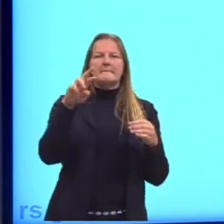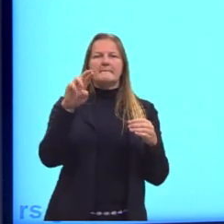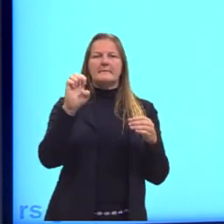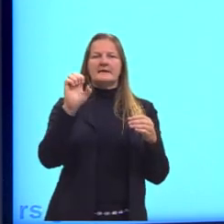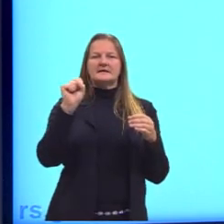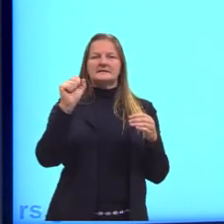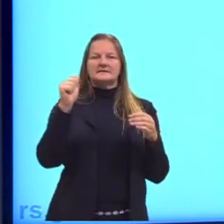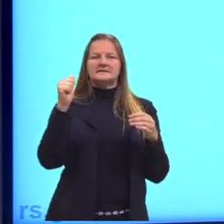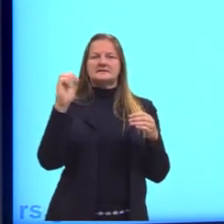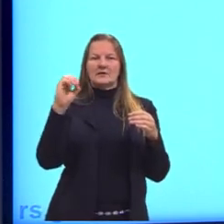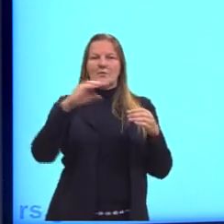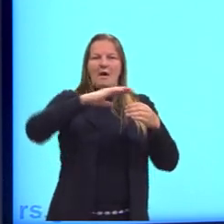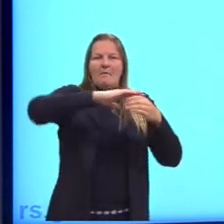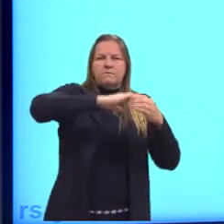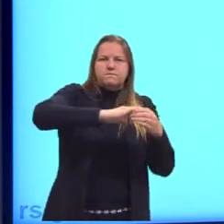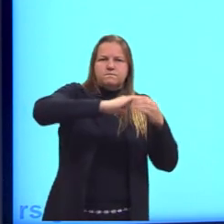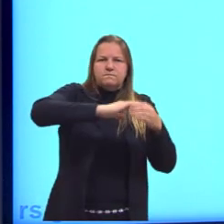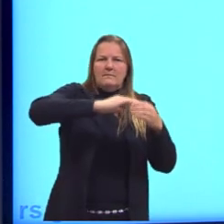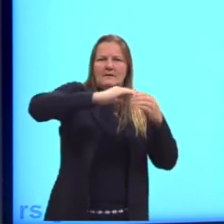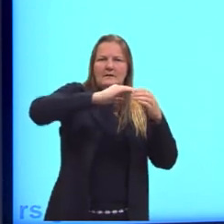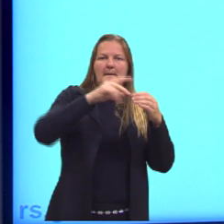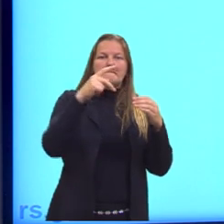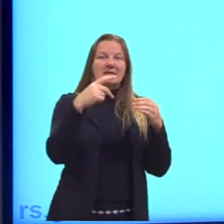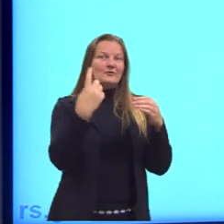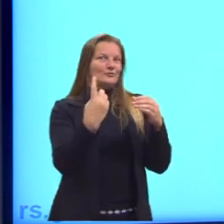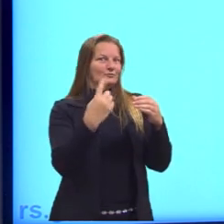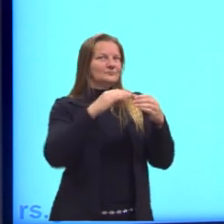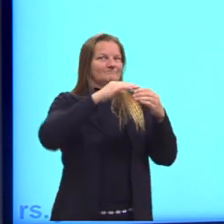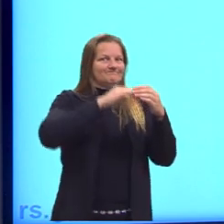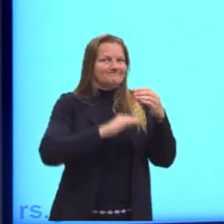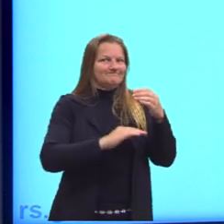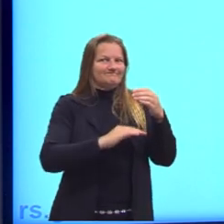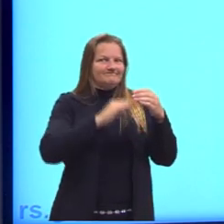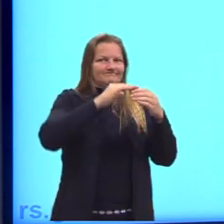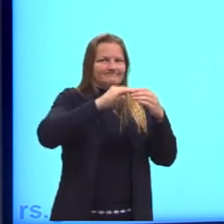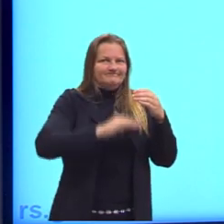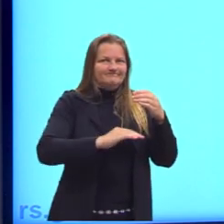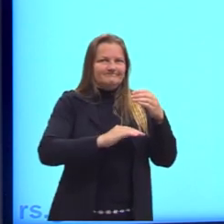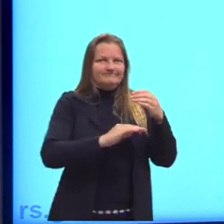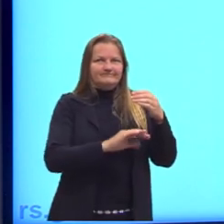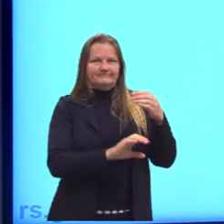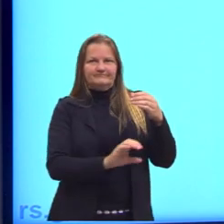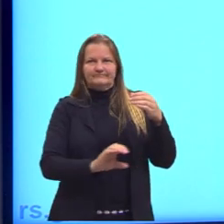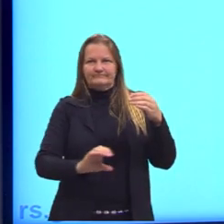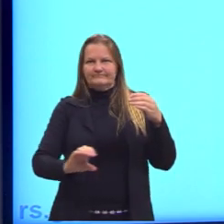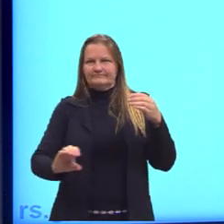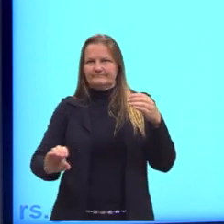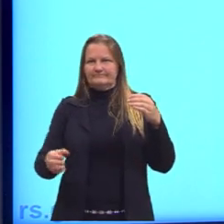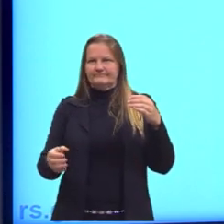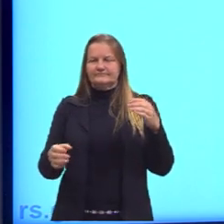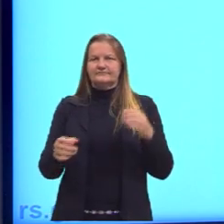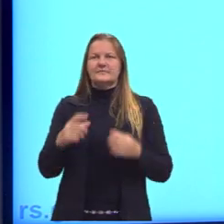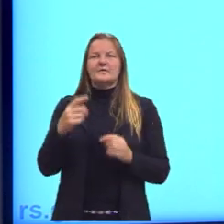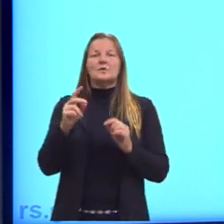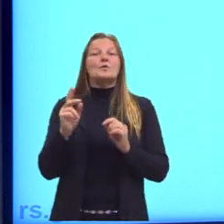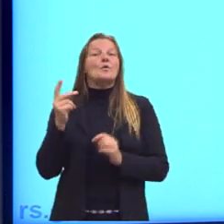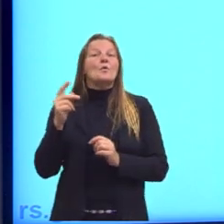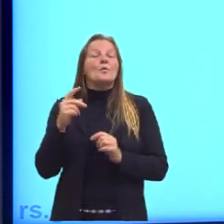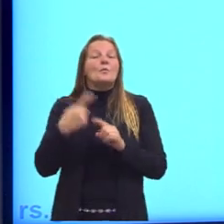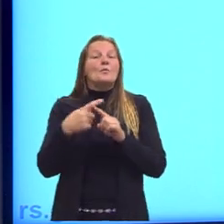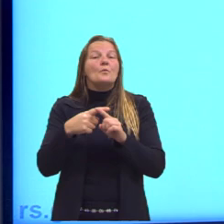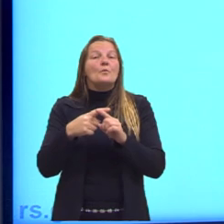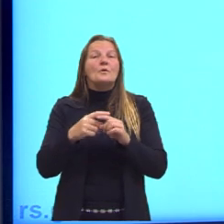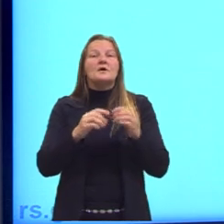certo a gente gera uma P1 aqui nesse líquido e essa pressão como a gente viu pelo Princípio de Pascal lá se